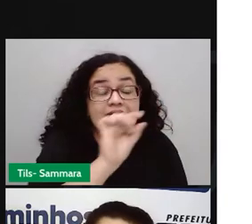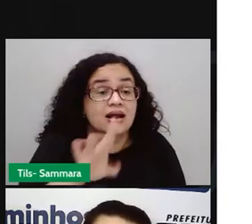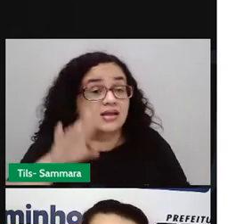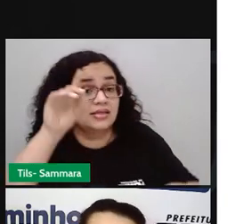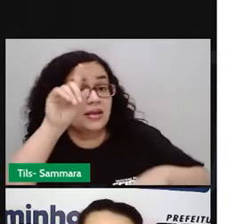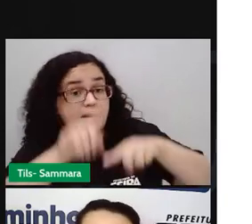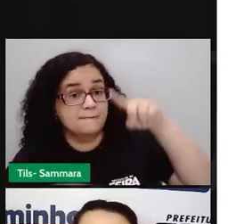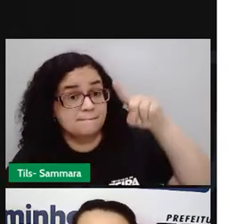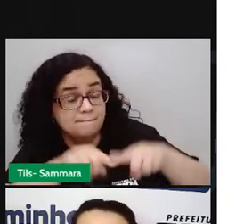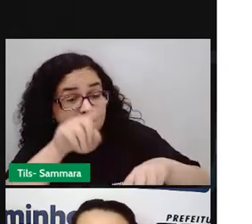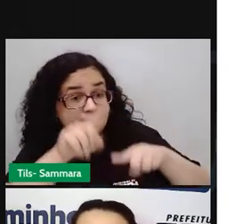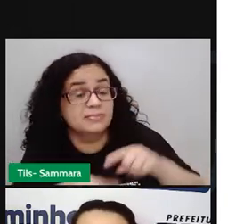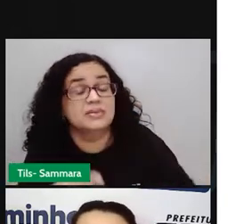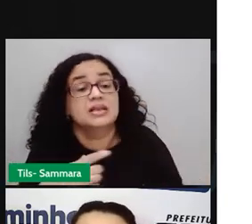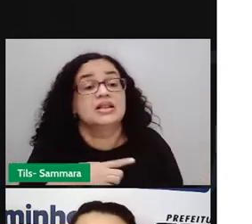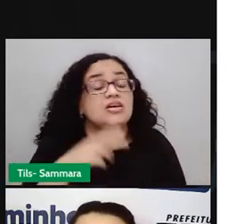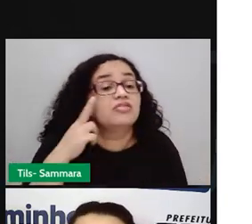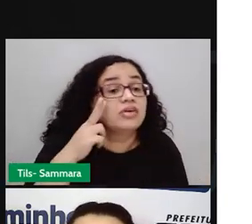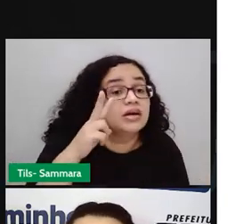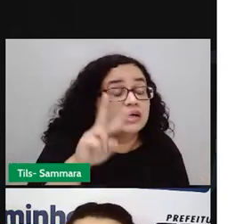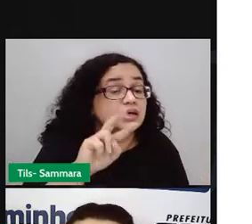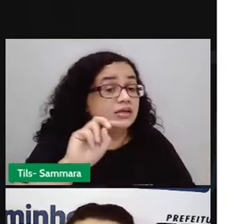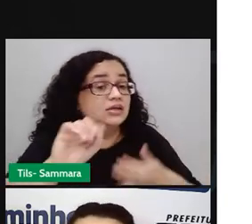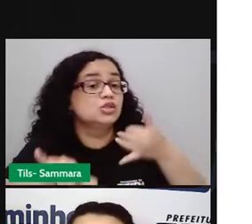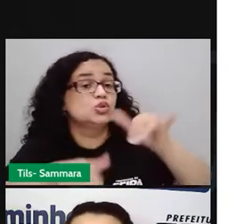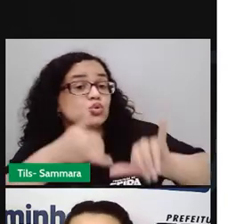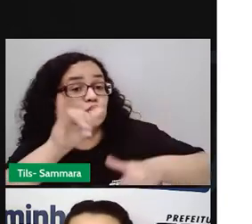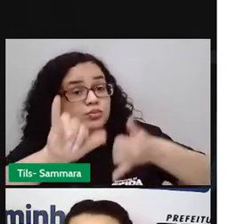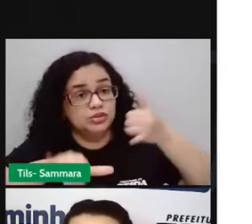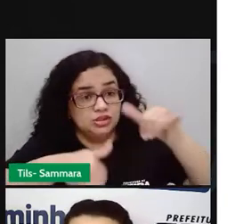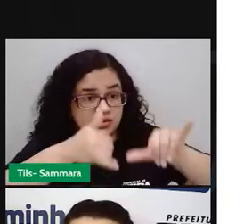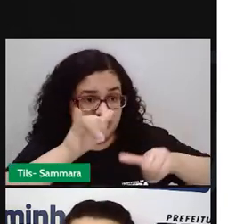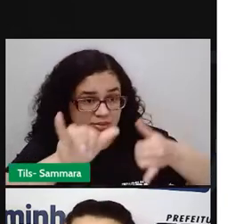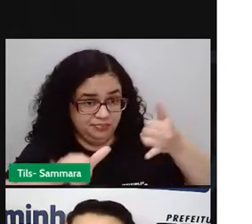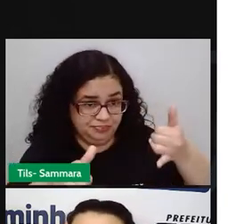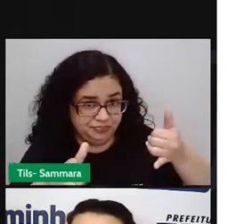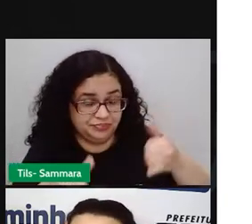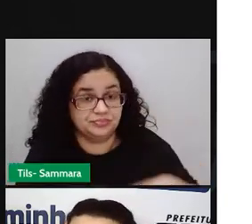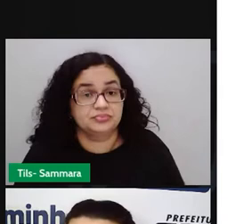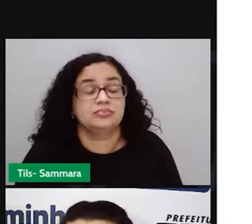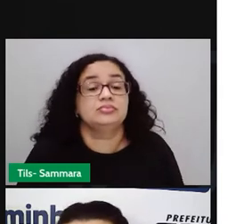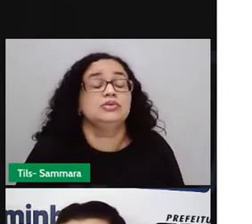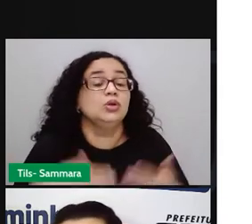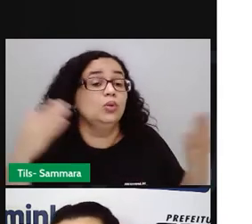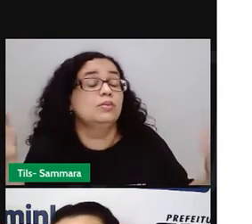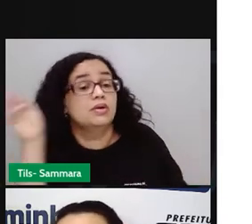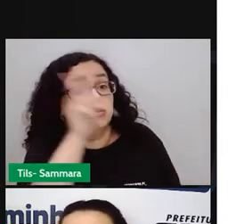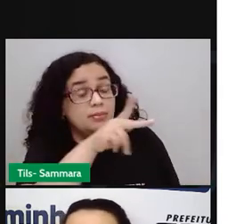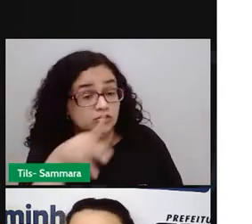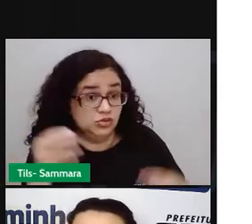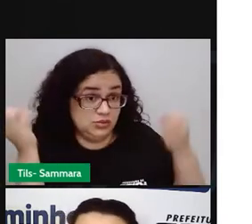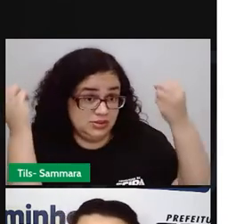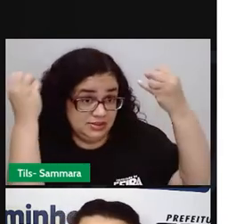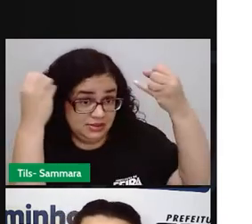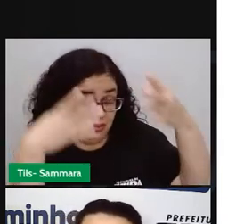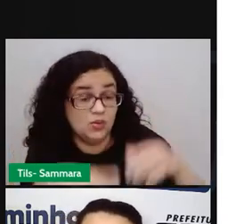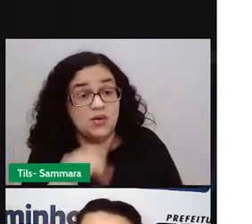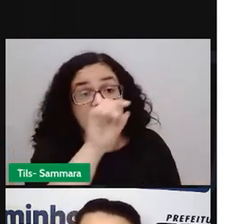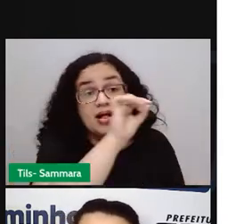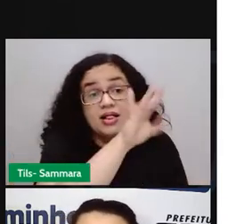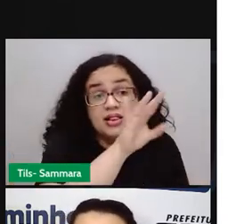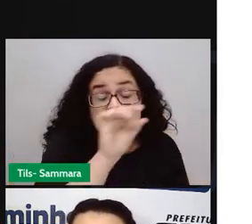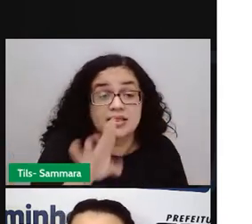material que serve para identificar uma substância. Então, como a Pro falou, cada